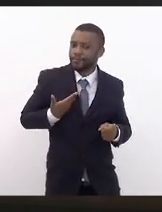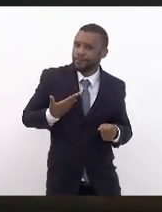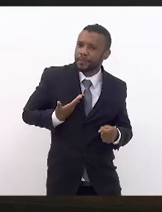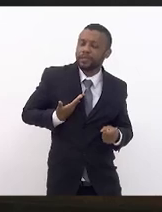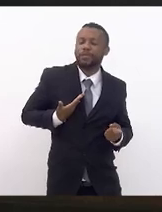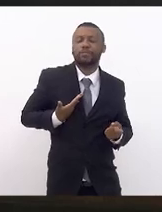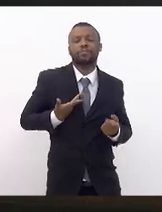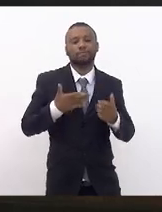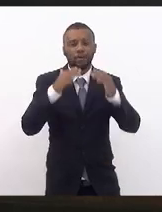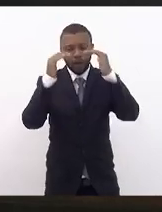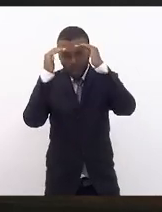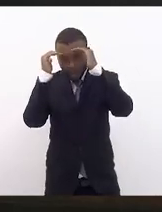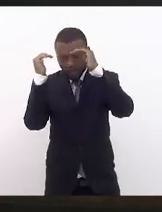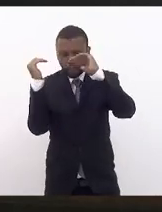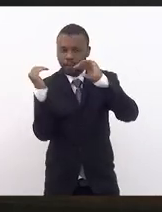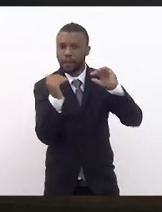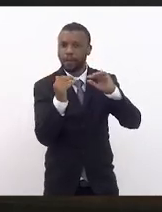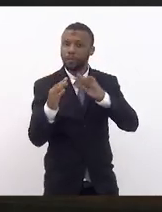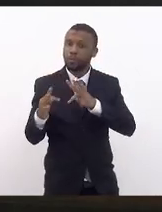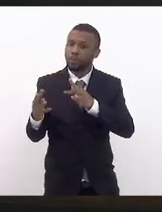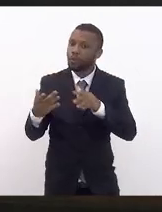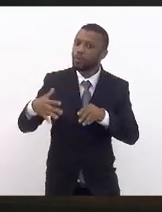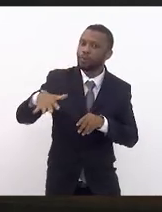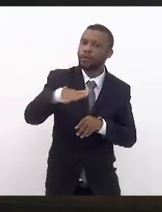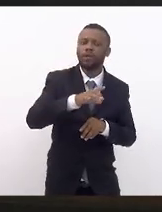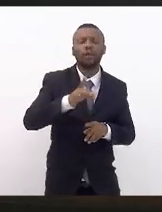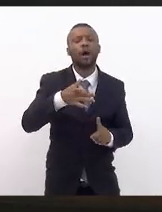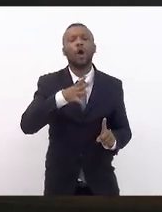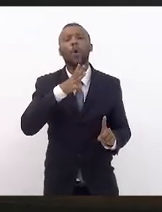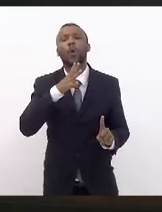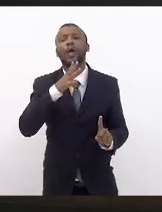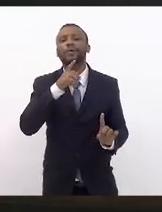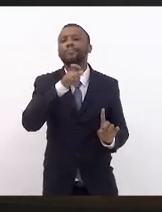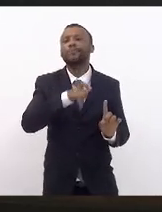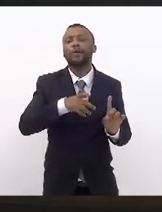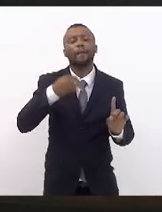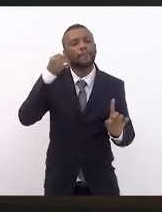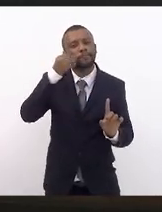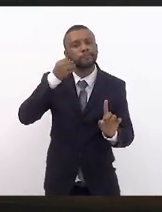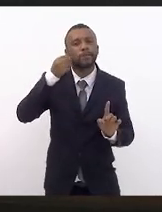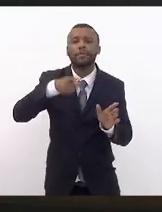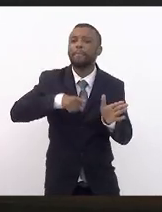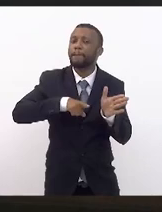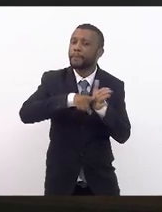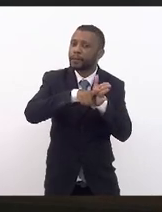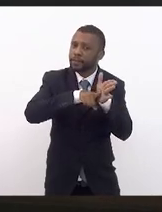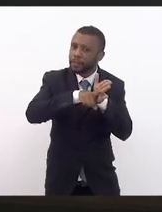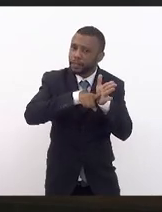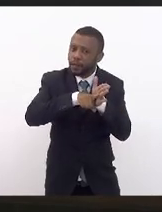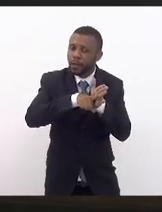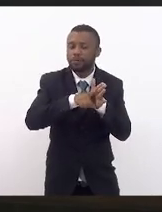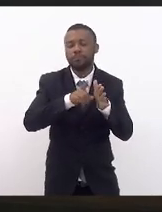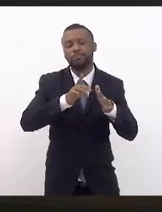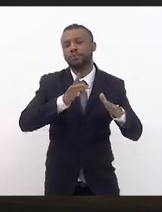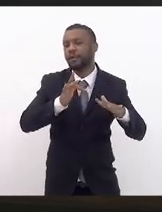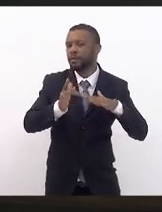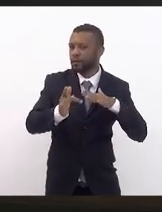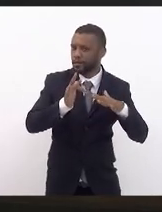todos, bastando conhecê-lo, ou mesmo pesquisando nas mídias